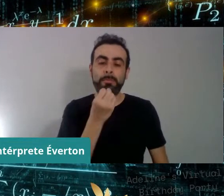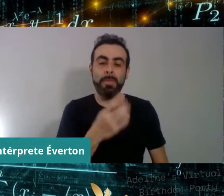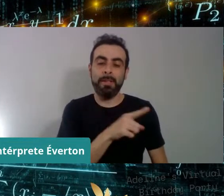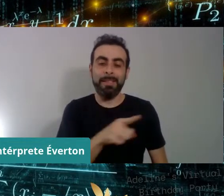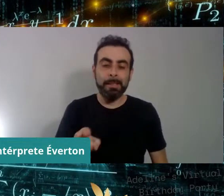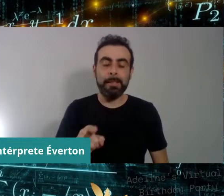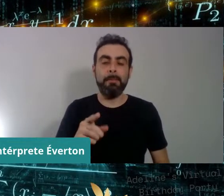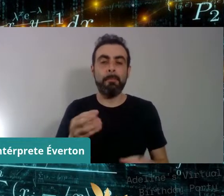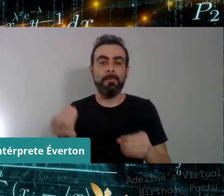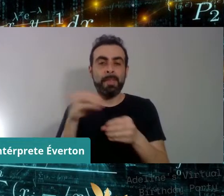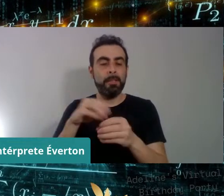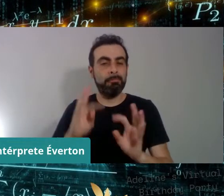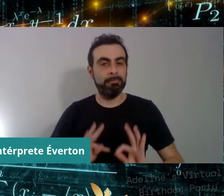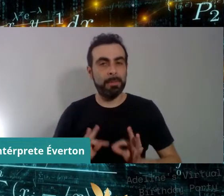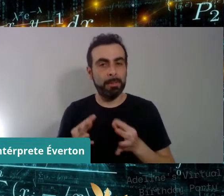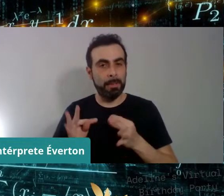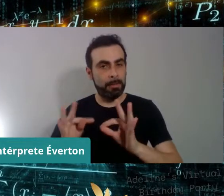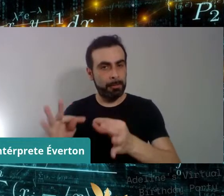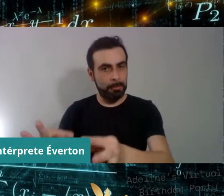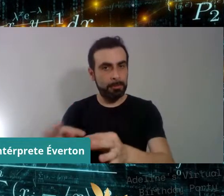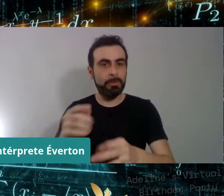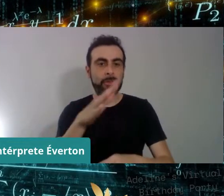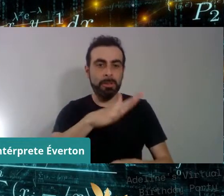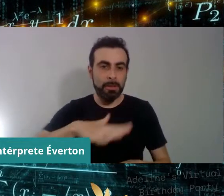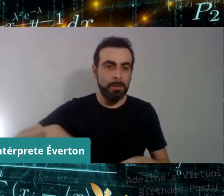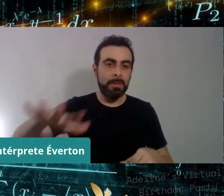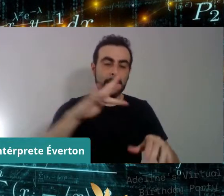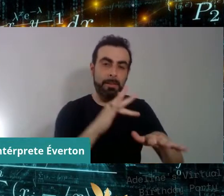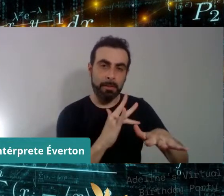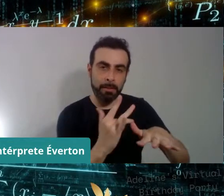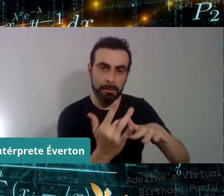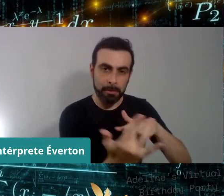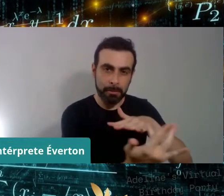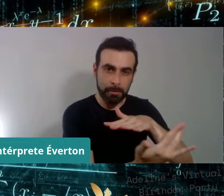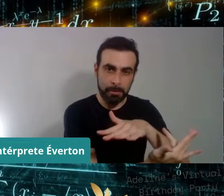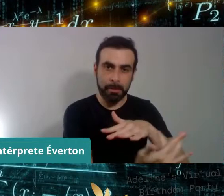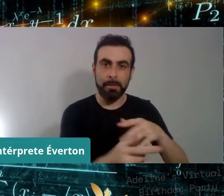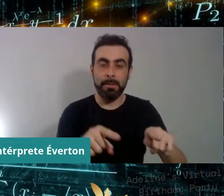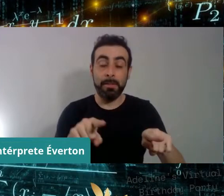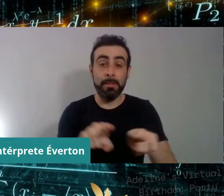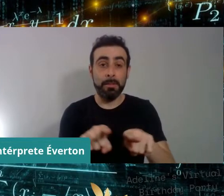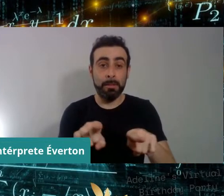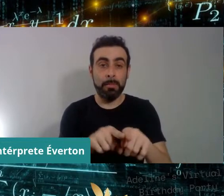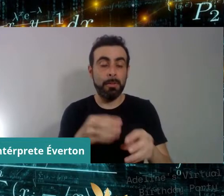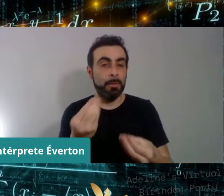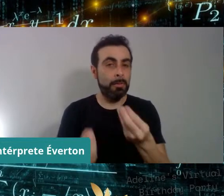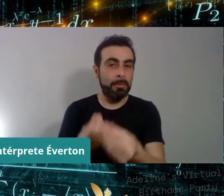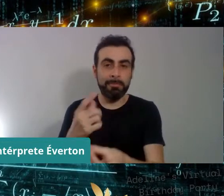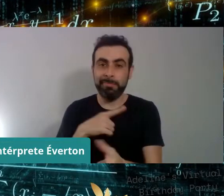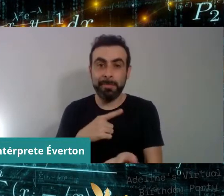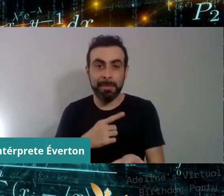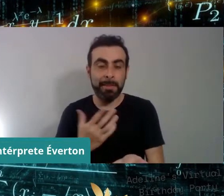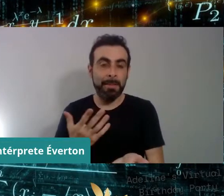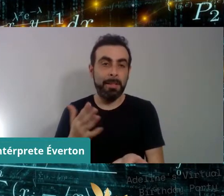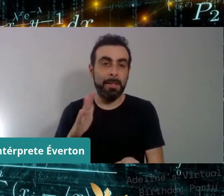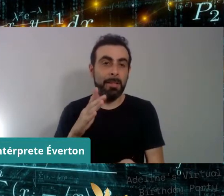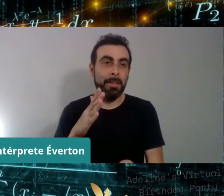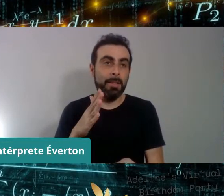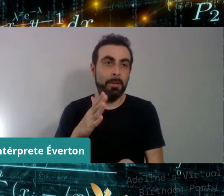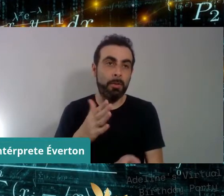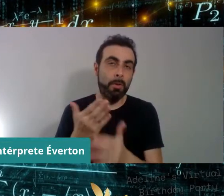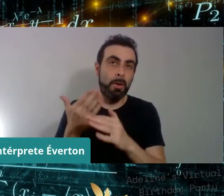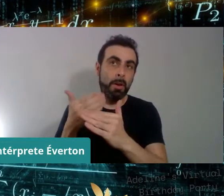das tecnologias, né? Das redes, mas não só, né? Das redes também,